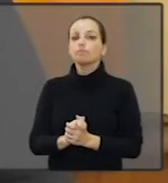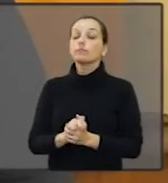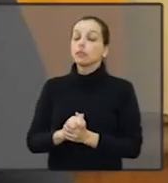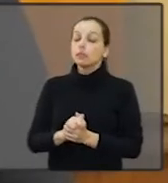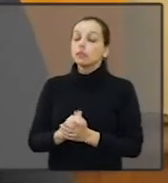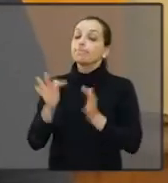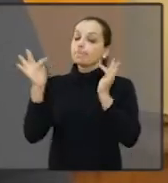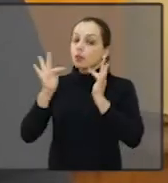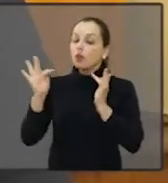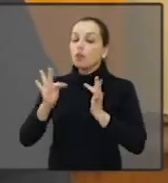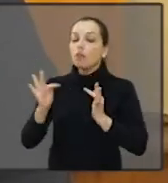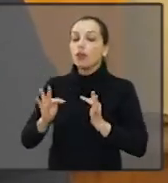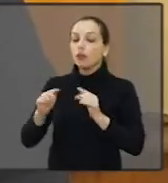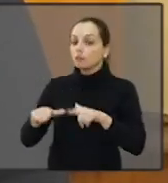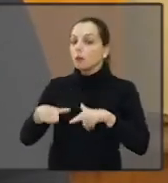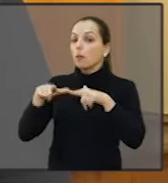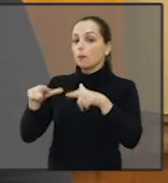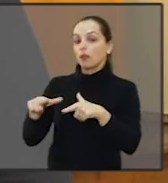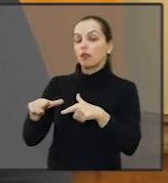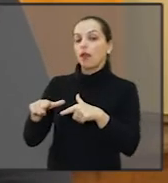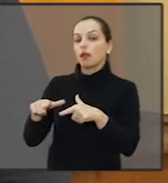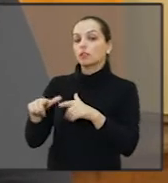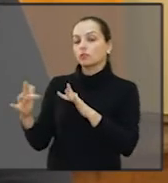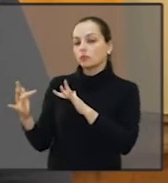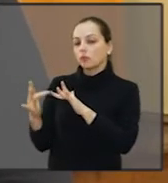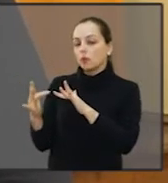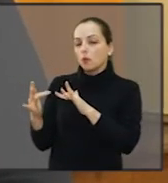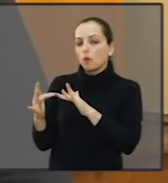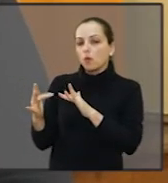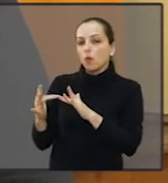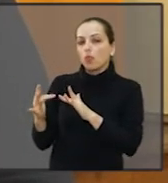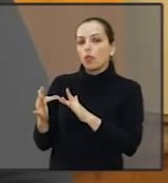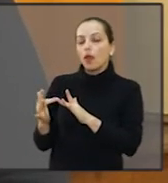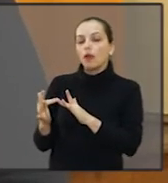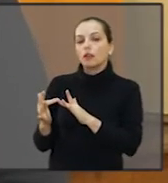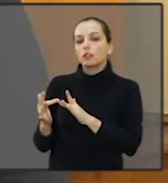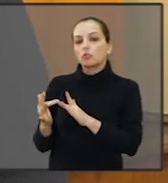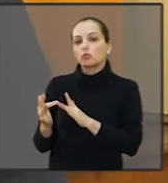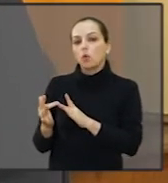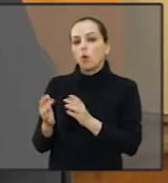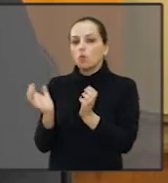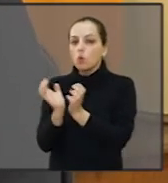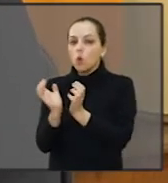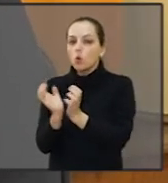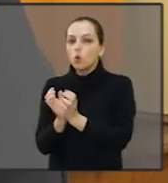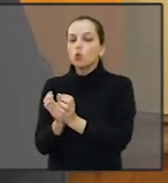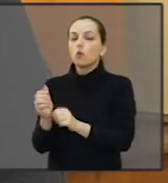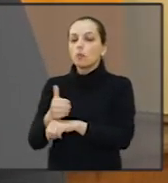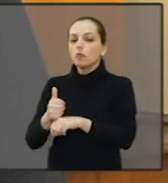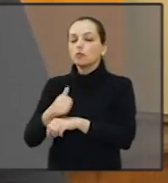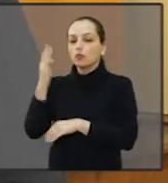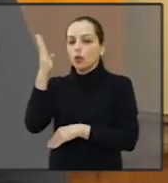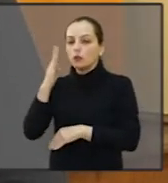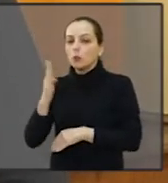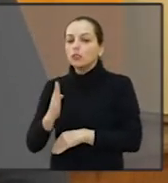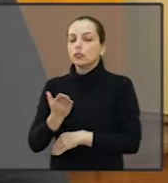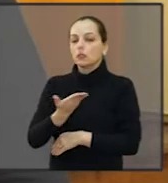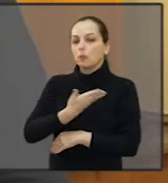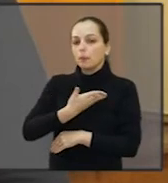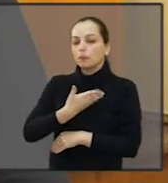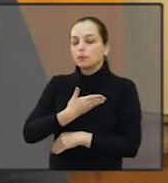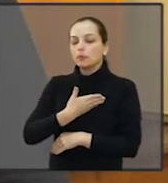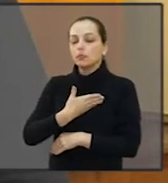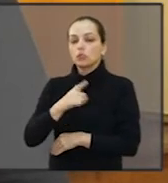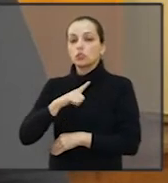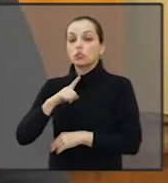Então, eu fico feliz, né, com isso. Eu ainda mantenho contato com as minhas ex-companheiras de seleção brasileira. A gente